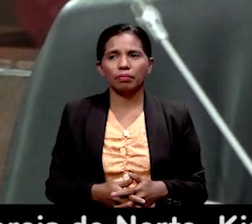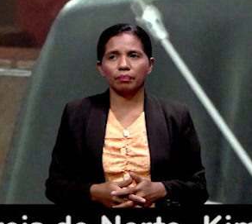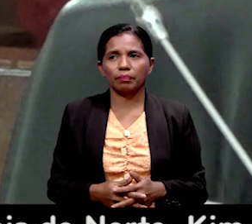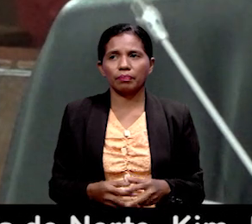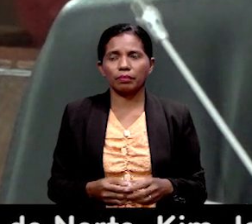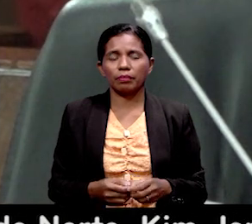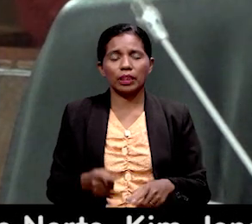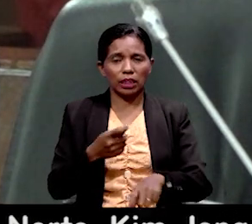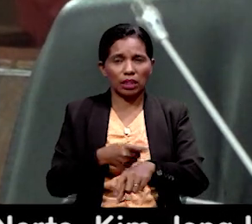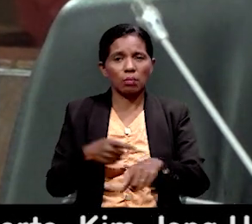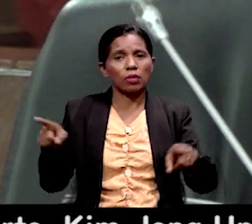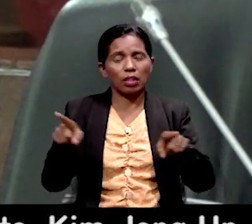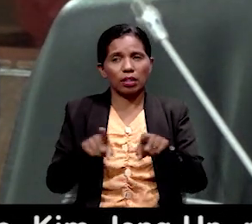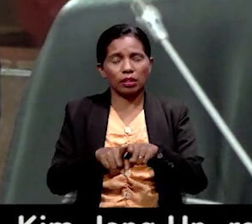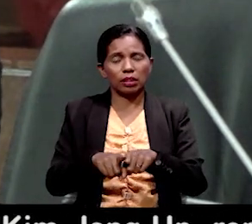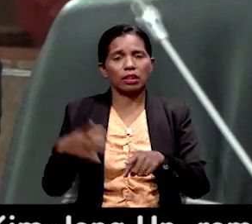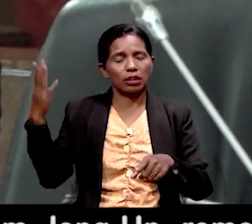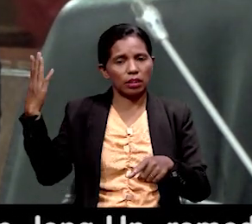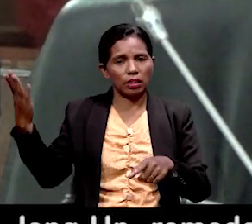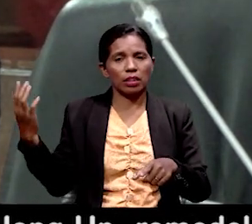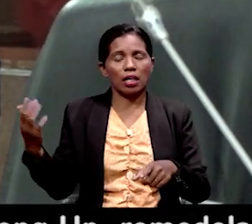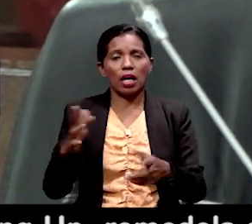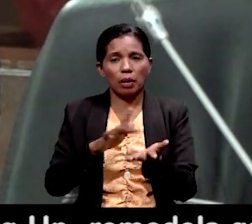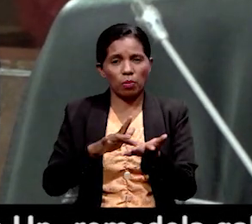E tempo hanesan e eu vi al balu ne bem maxira